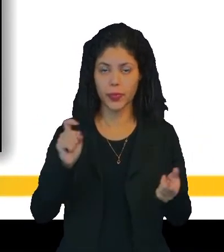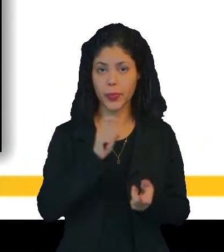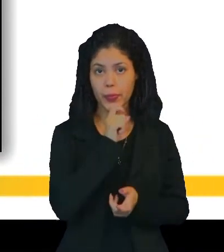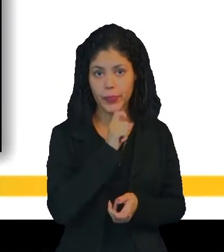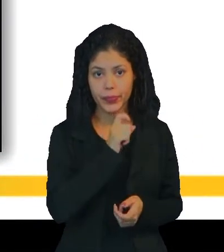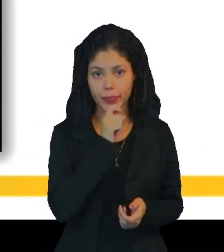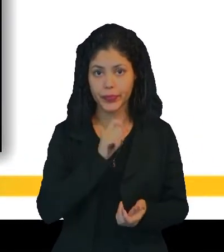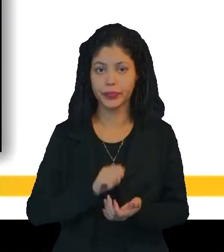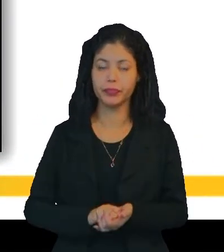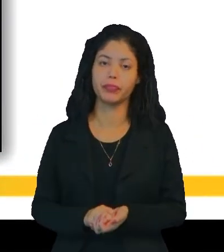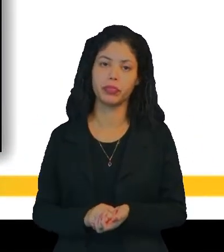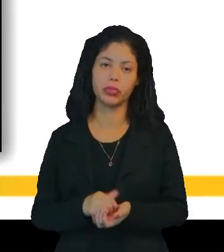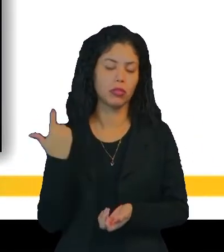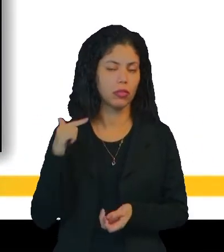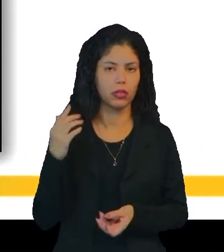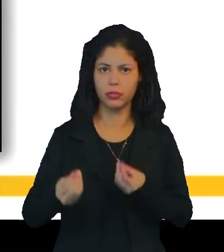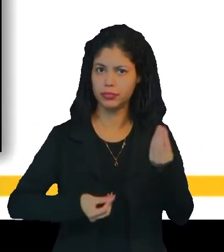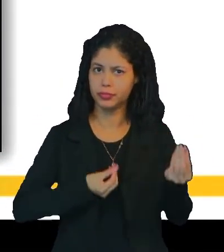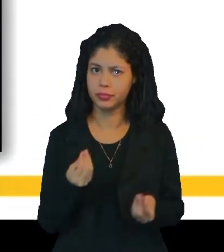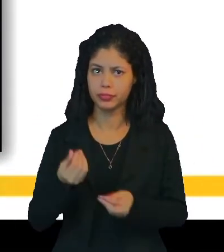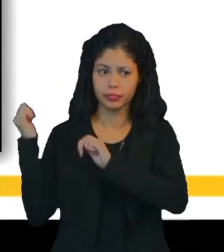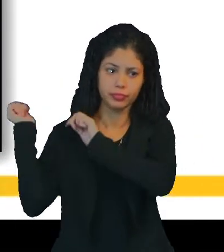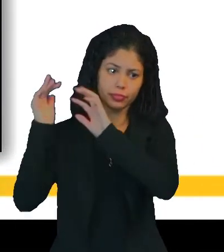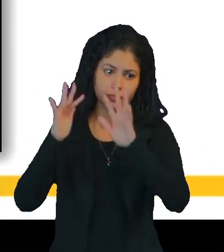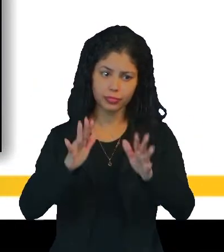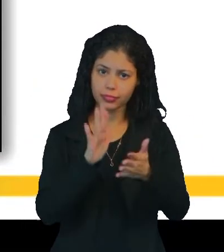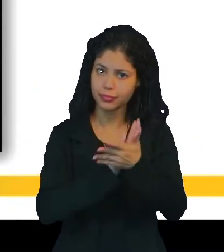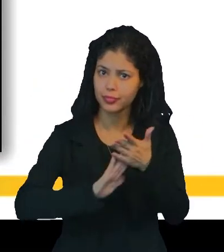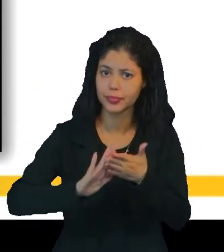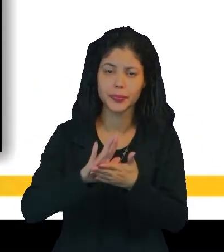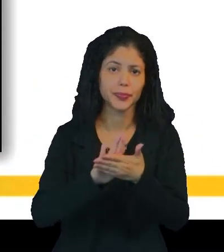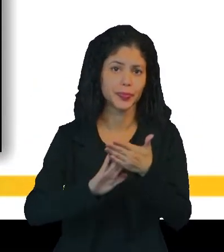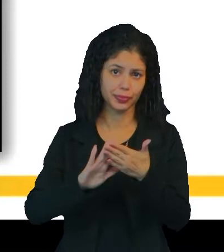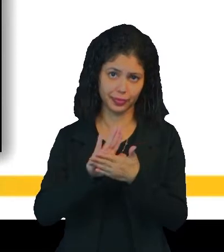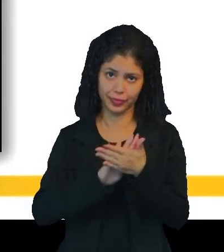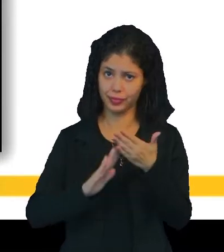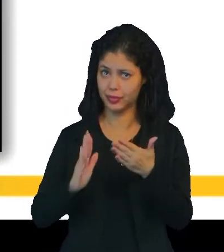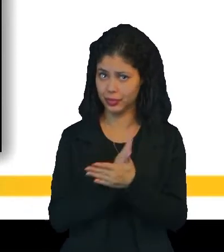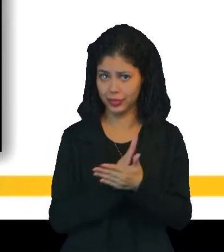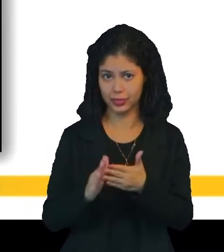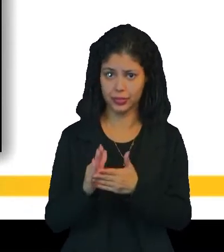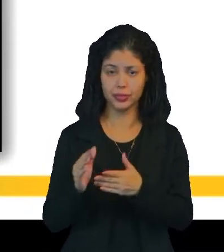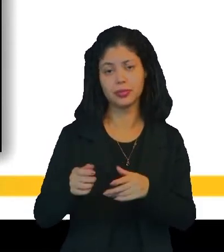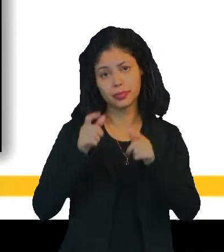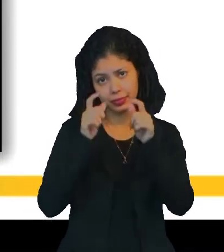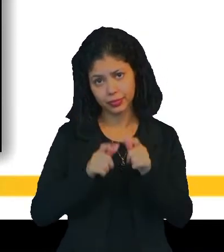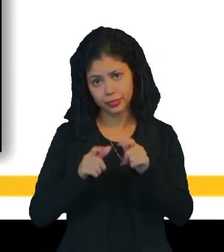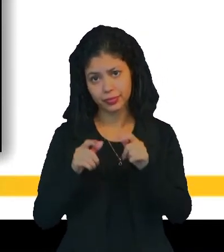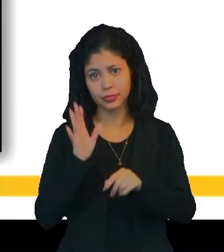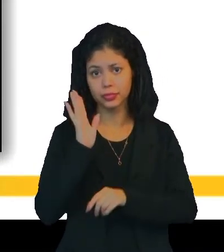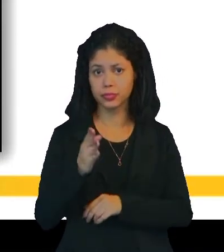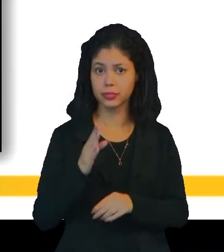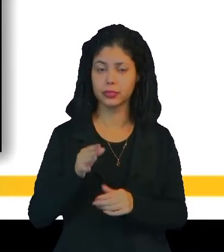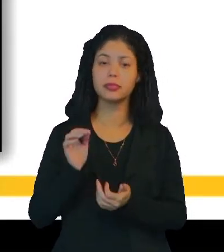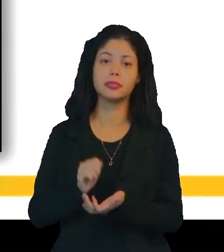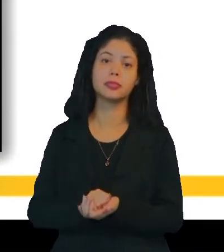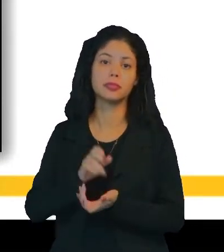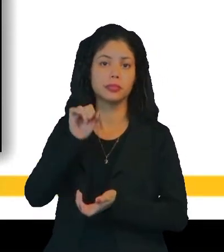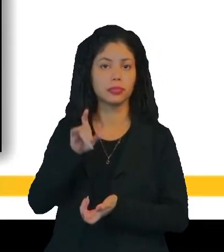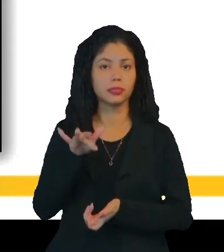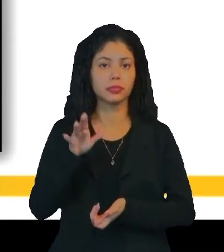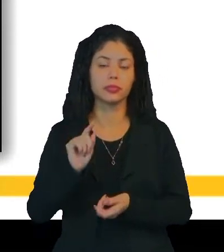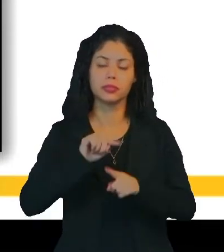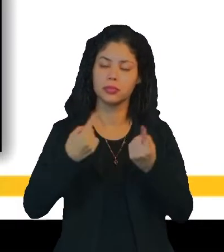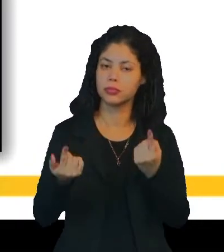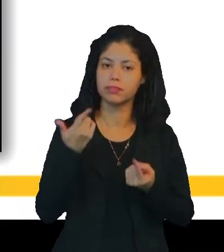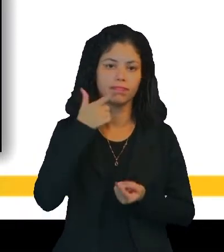gelo. Então, não tem como nem enviar, né, a humanidade para essa região. A NASA já tentou enviar uma sonda,